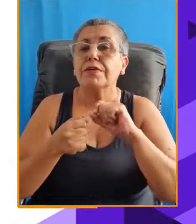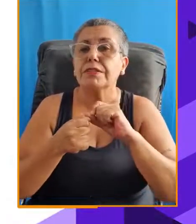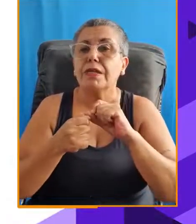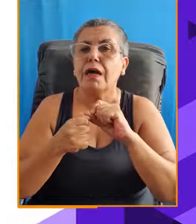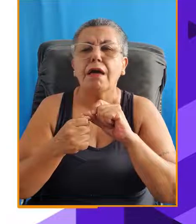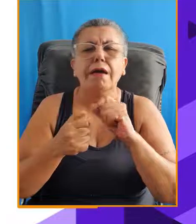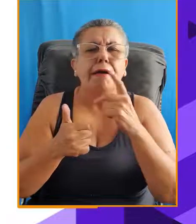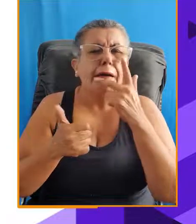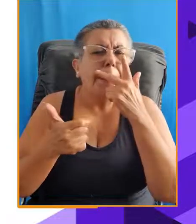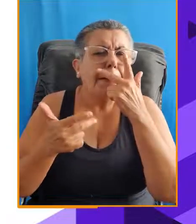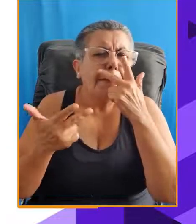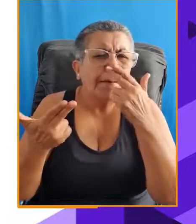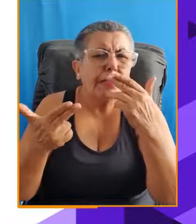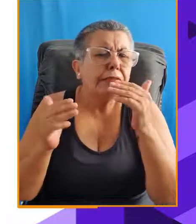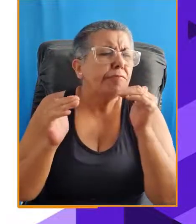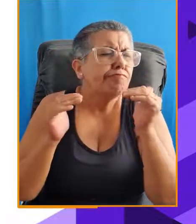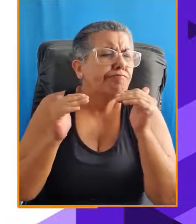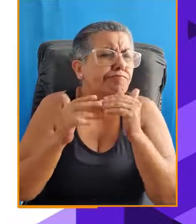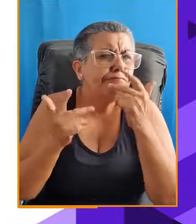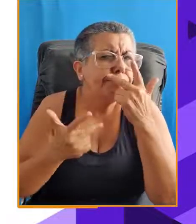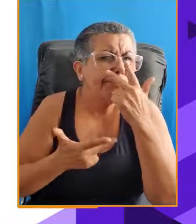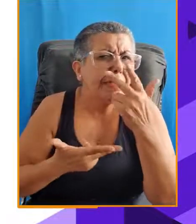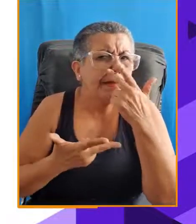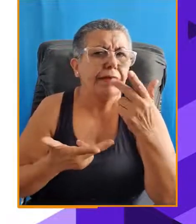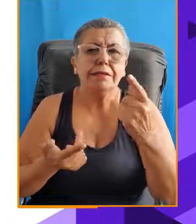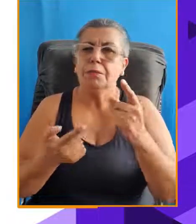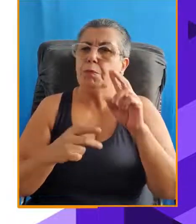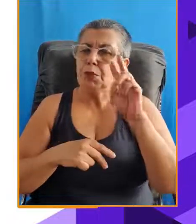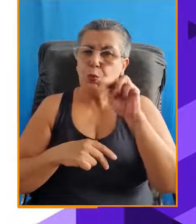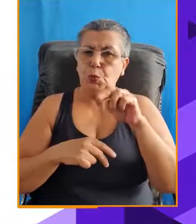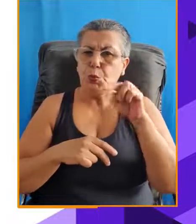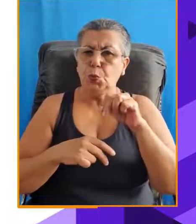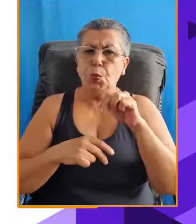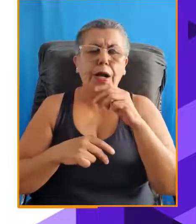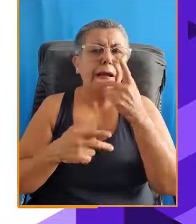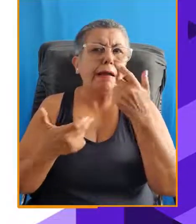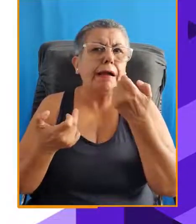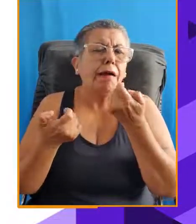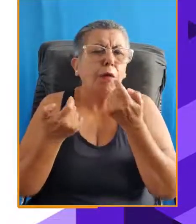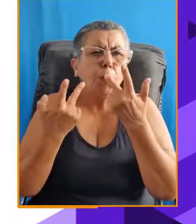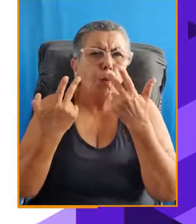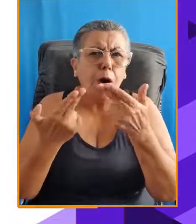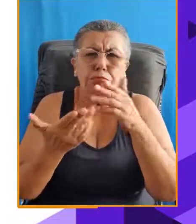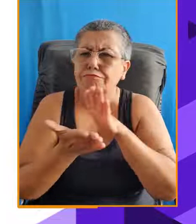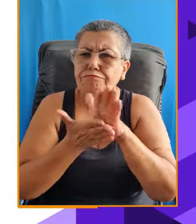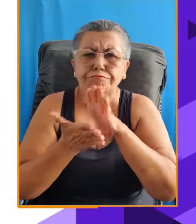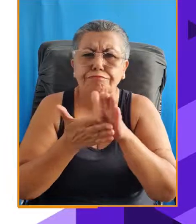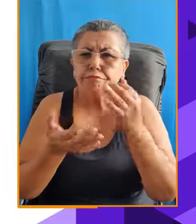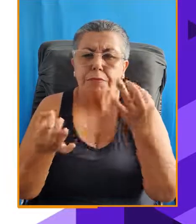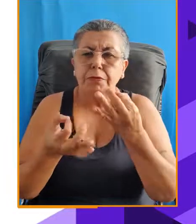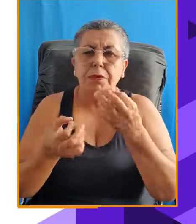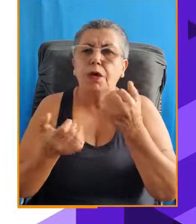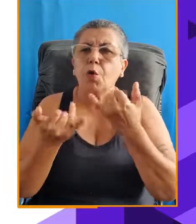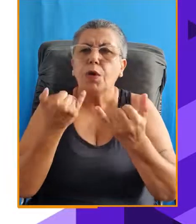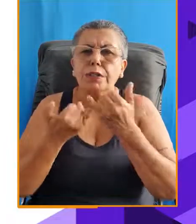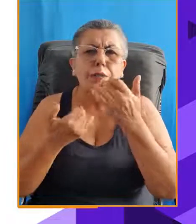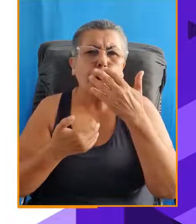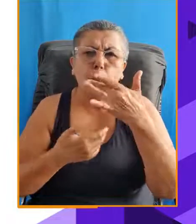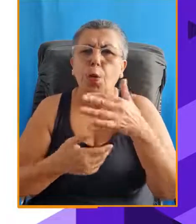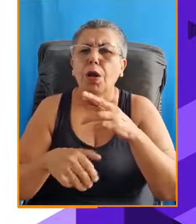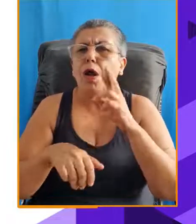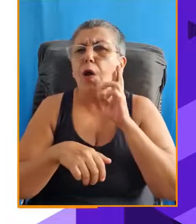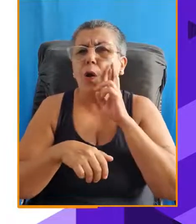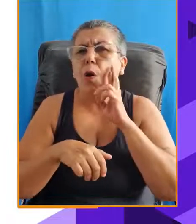é alcançar certa aproximação, mas nunca a reprodução tal e qual. Um exemplo é a cor